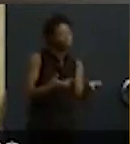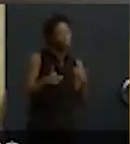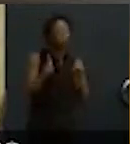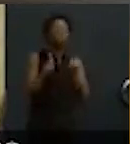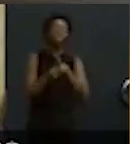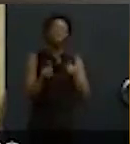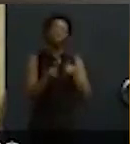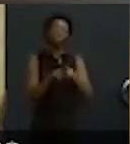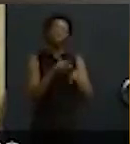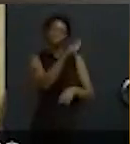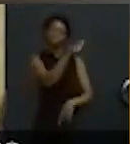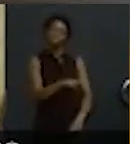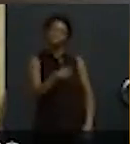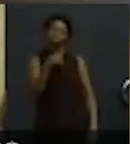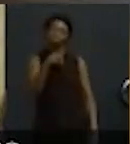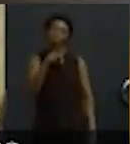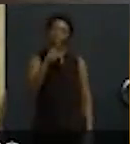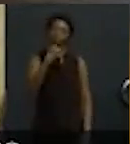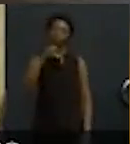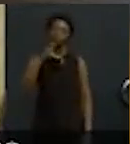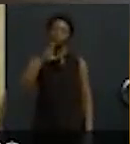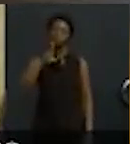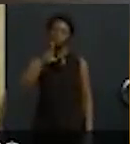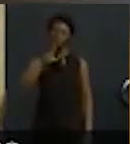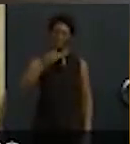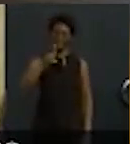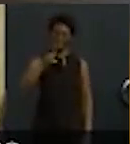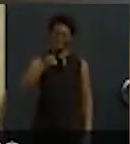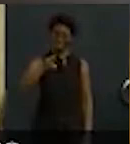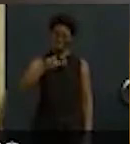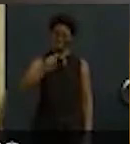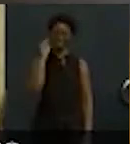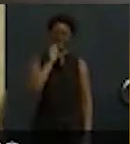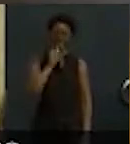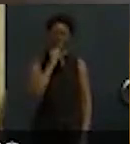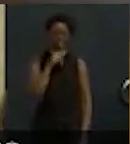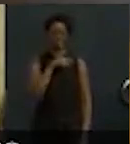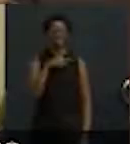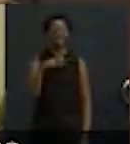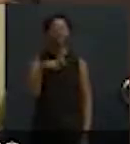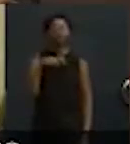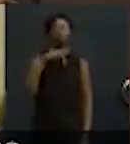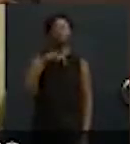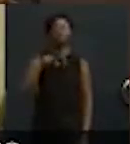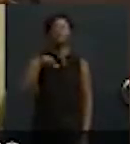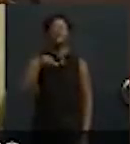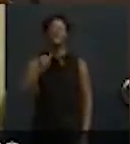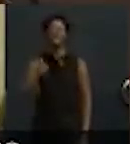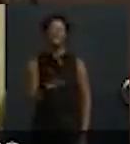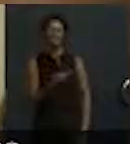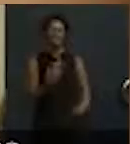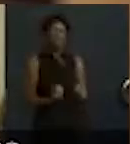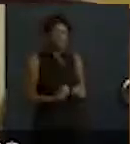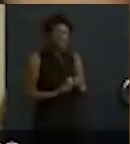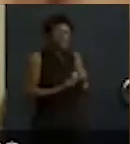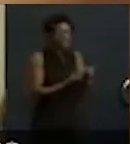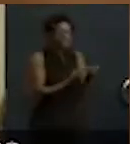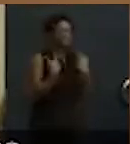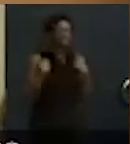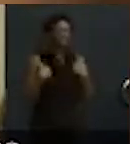a procuradora de justiça, doutora Maria Luísa Bezerra Cortes Barroso Miranda, para a entrega do